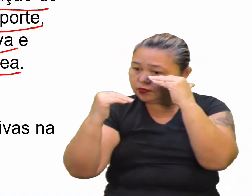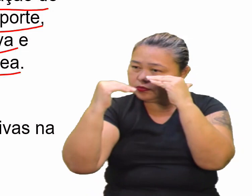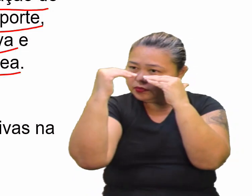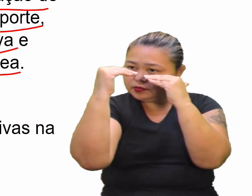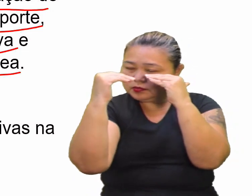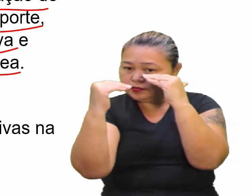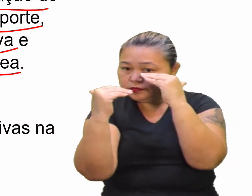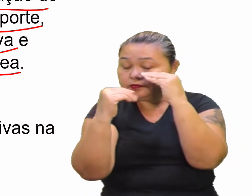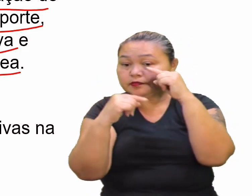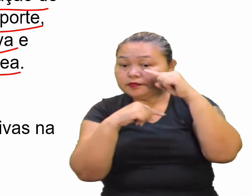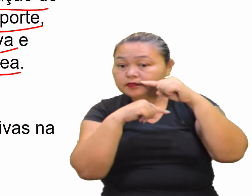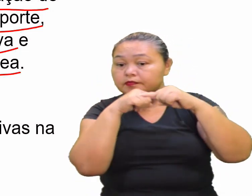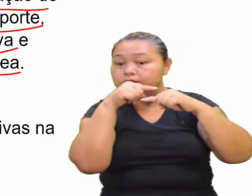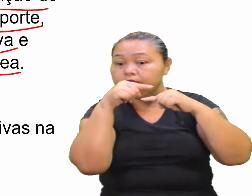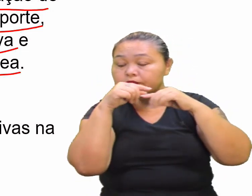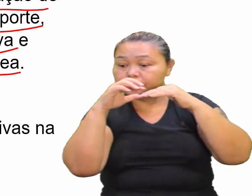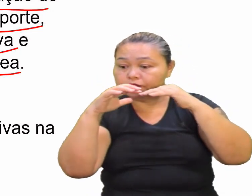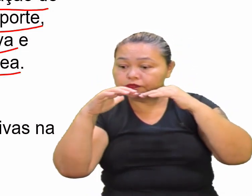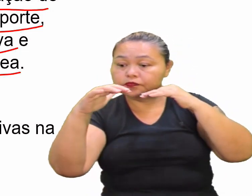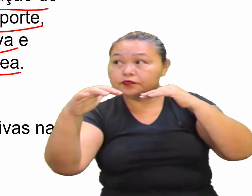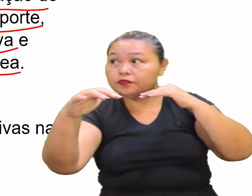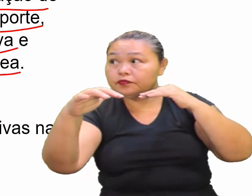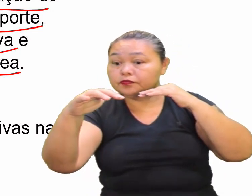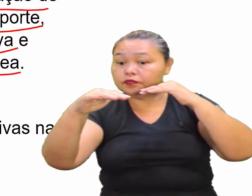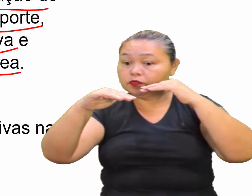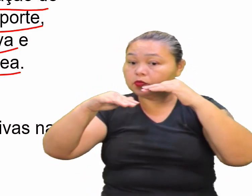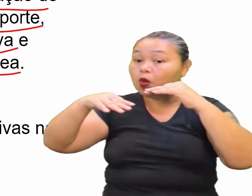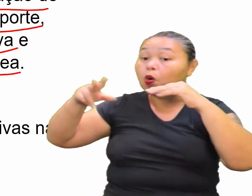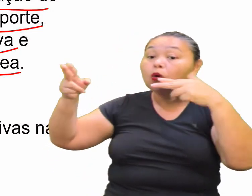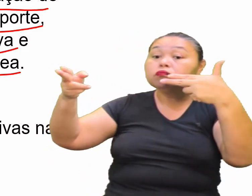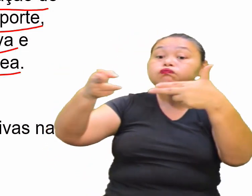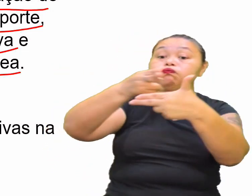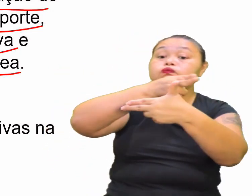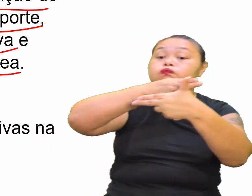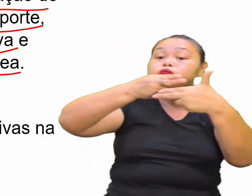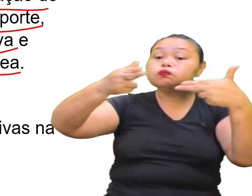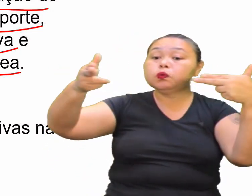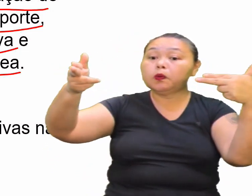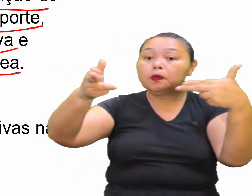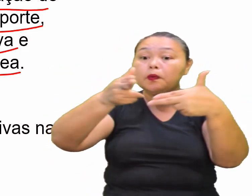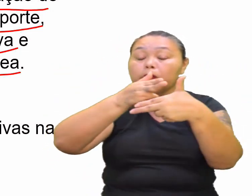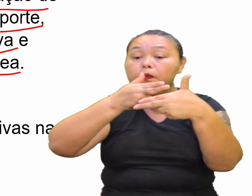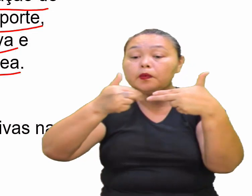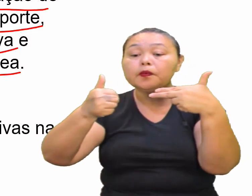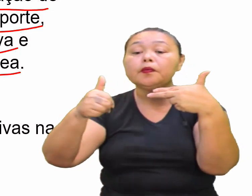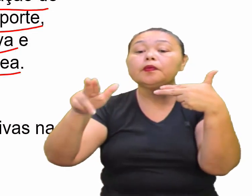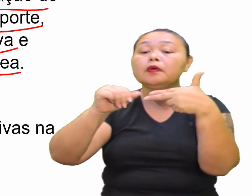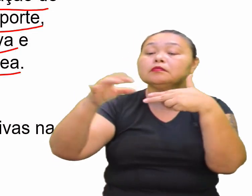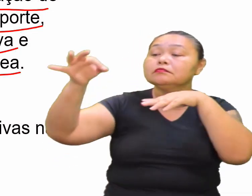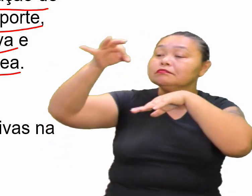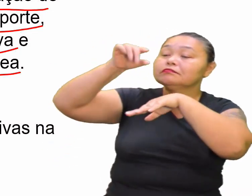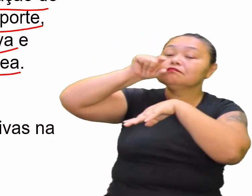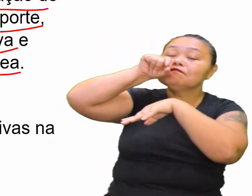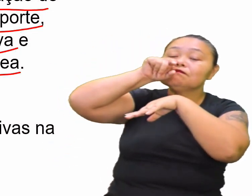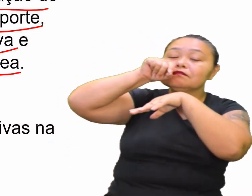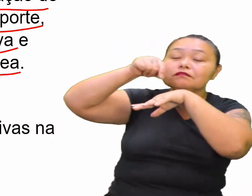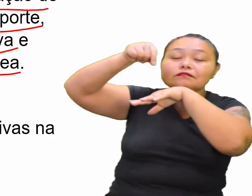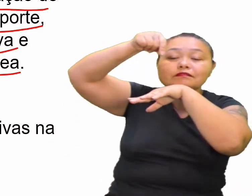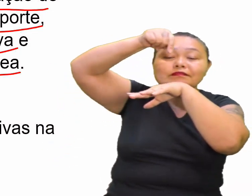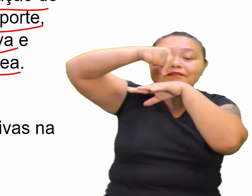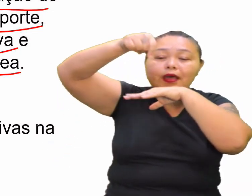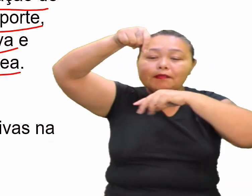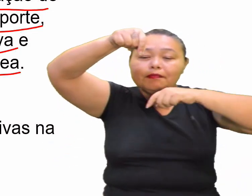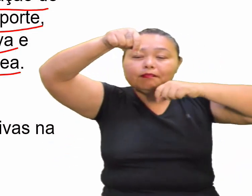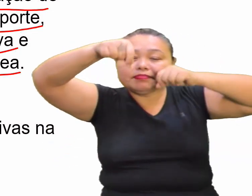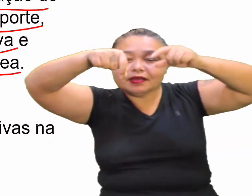lá? Através da dispersão dos ventos, né? Nós vamos ter também pássaros que já começam